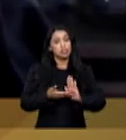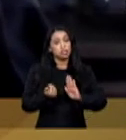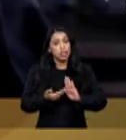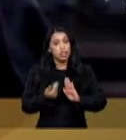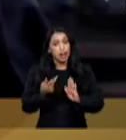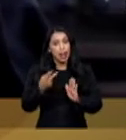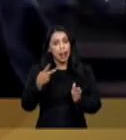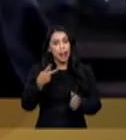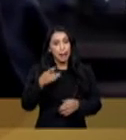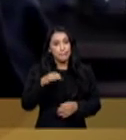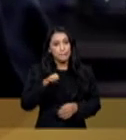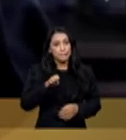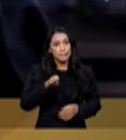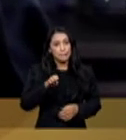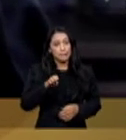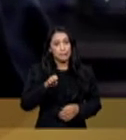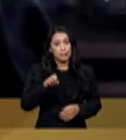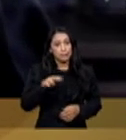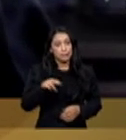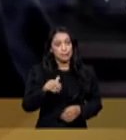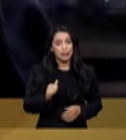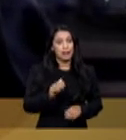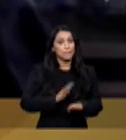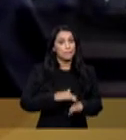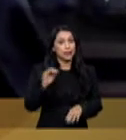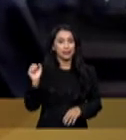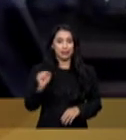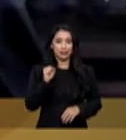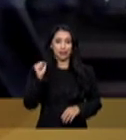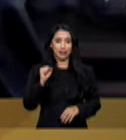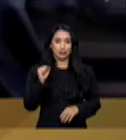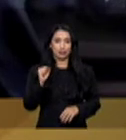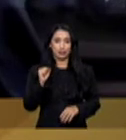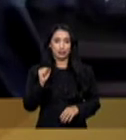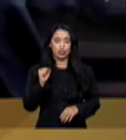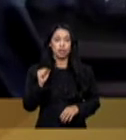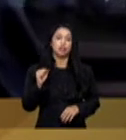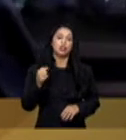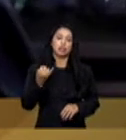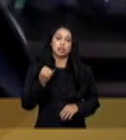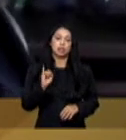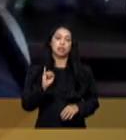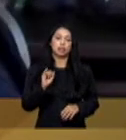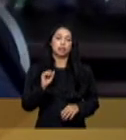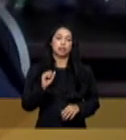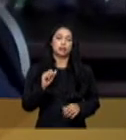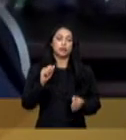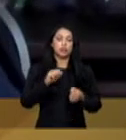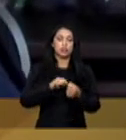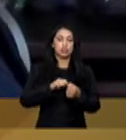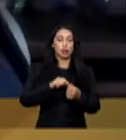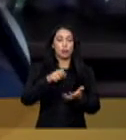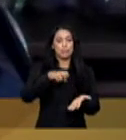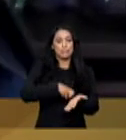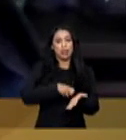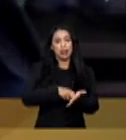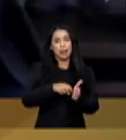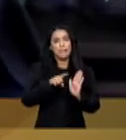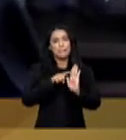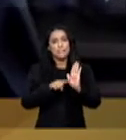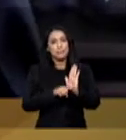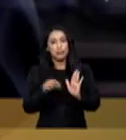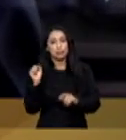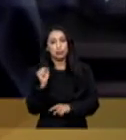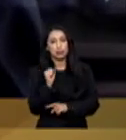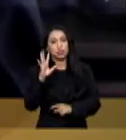da pena mais gravosa, aplicando-se uma pena menos gravosa num tipo